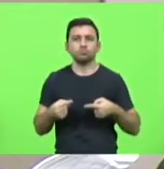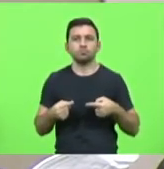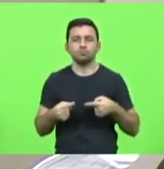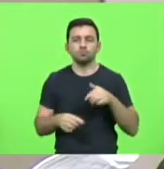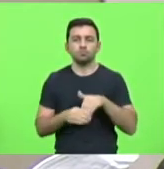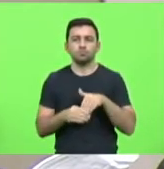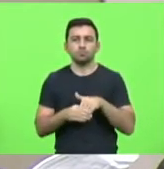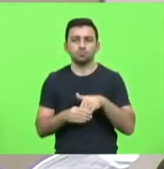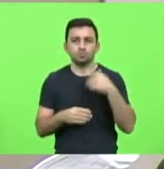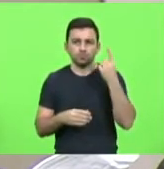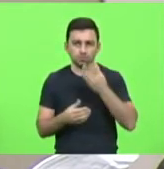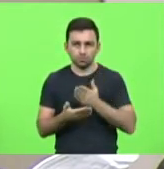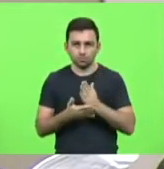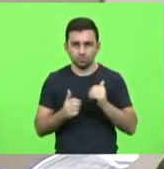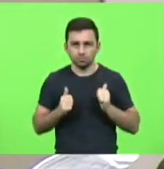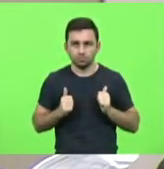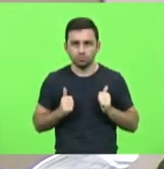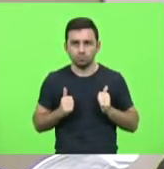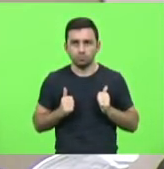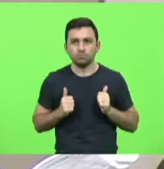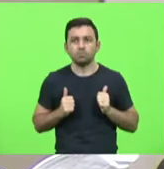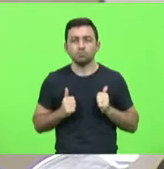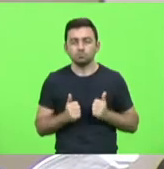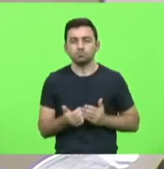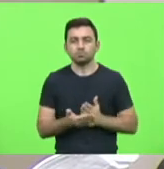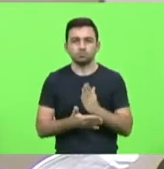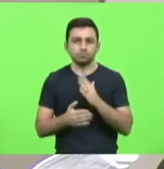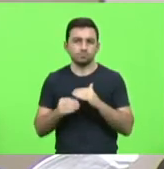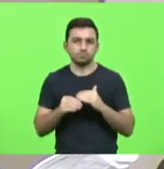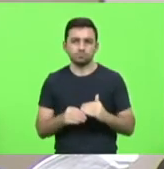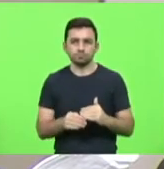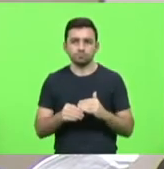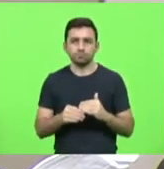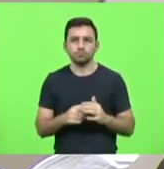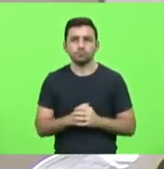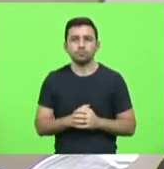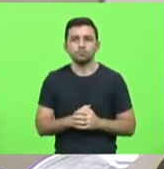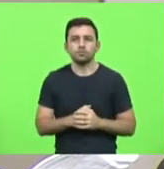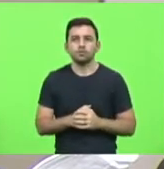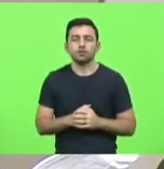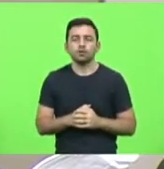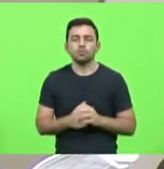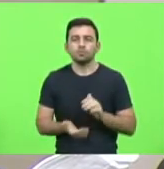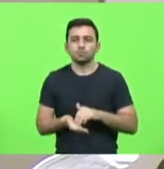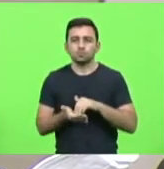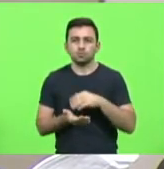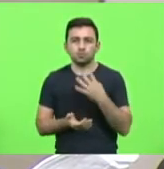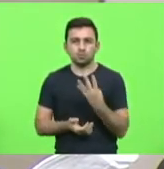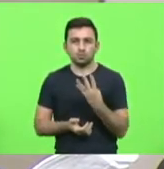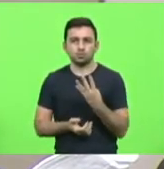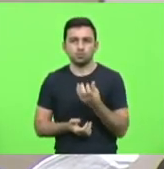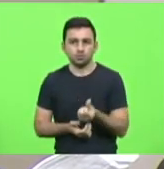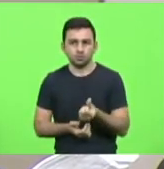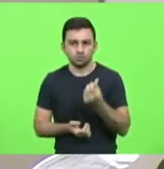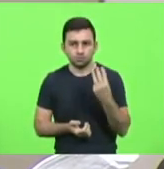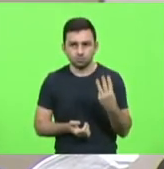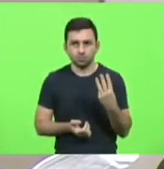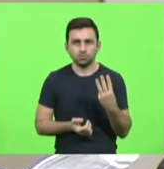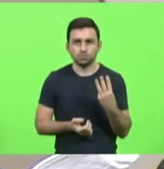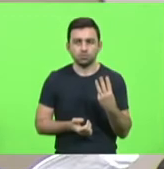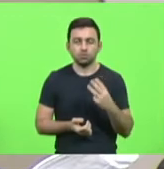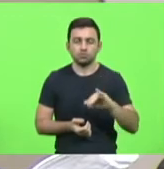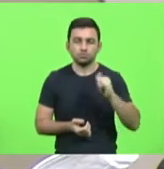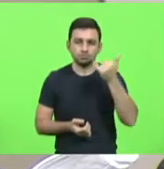Deputados que aprovam, permaneçam como se encontram. Aprovado por unanimidade. Moção 463, autor deputado Gessé